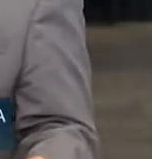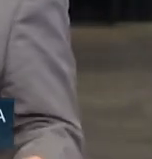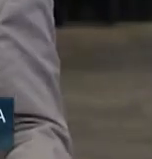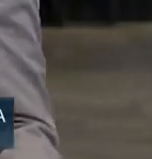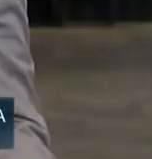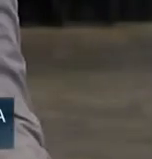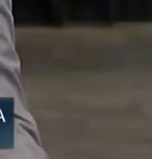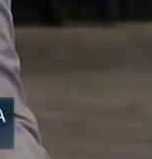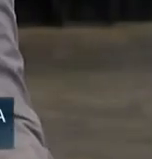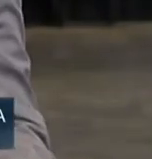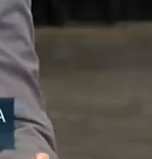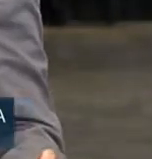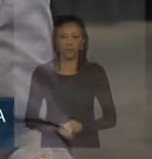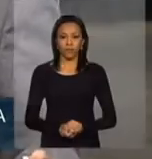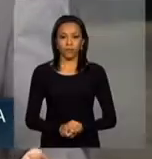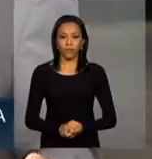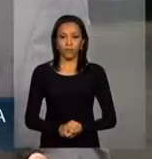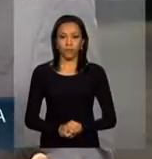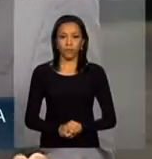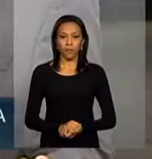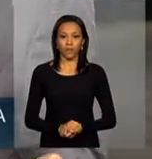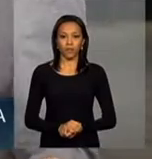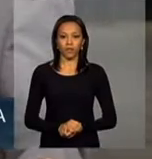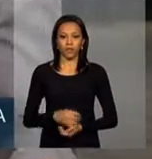Está no primeiro pacote dos arrendamentos.